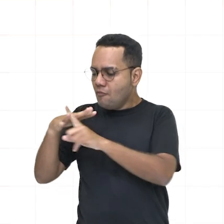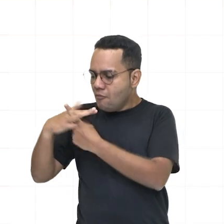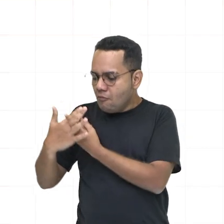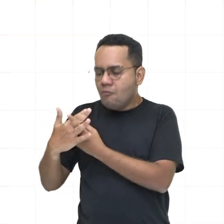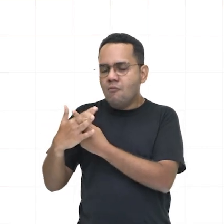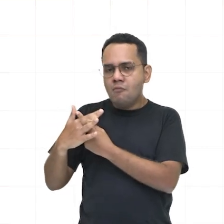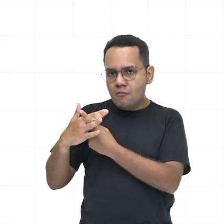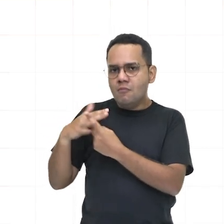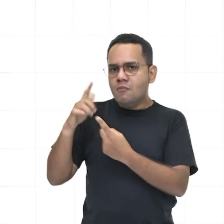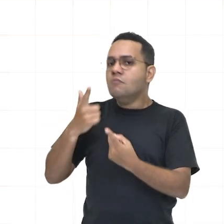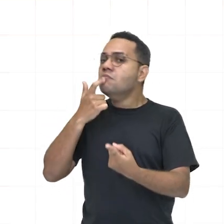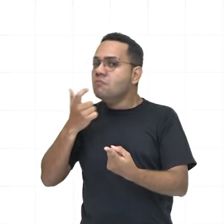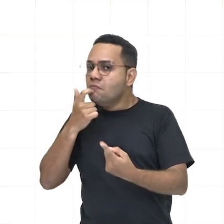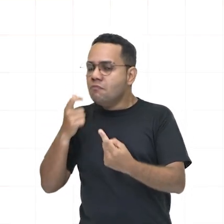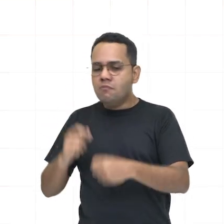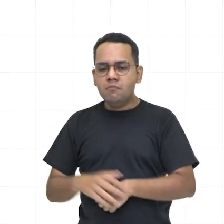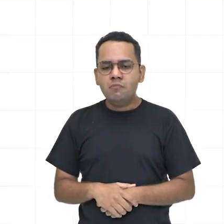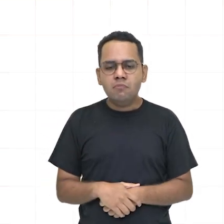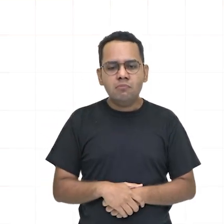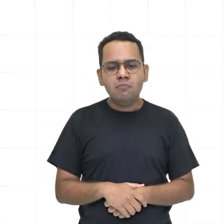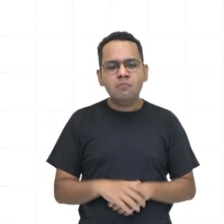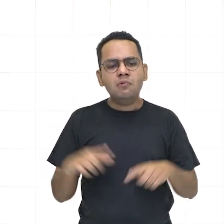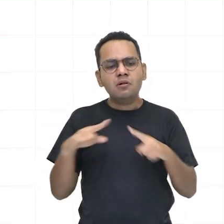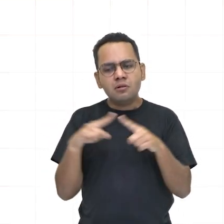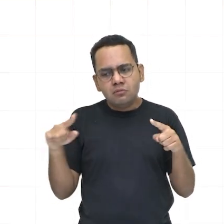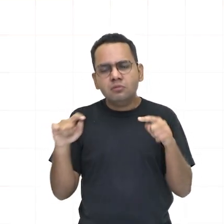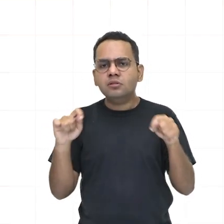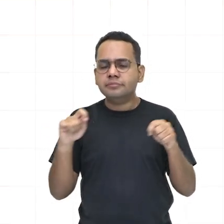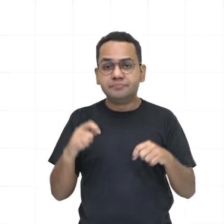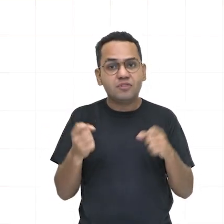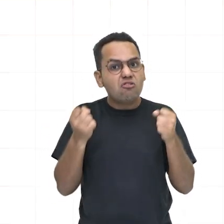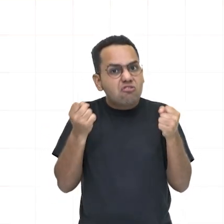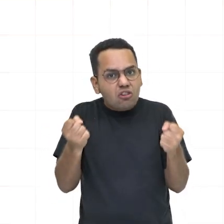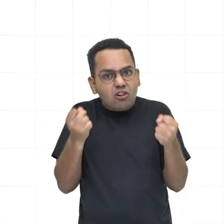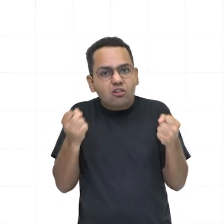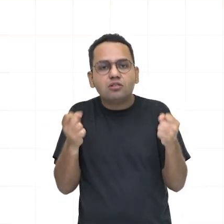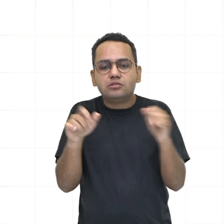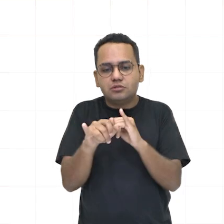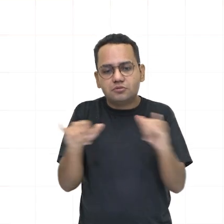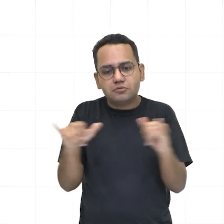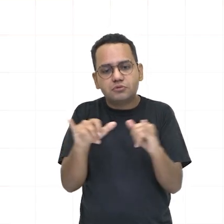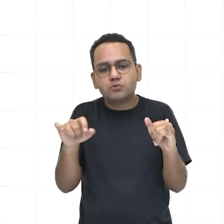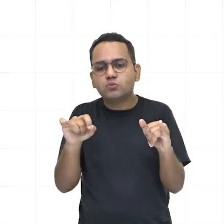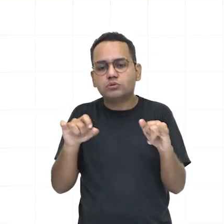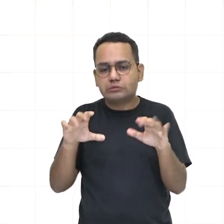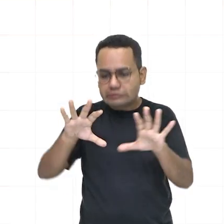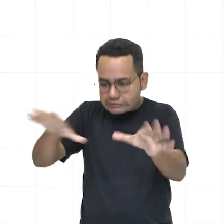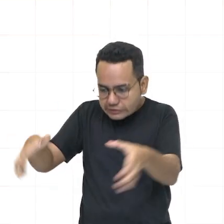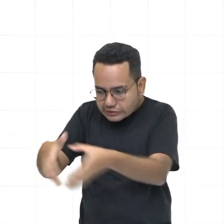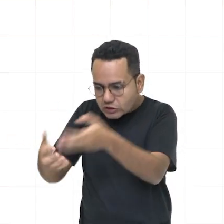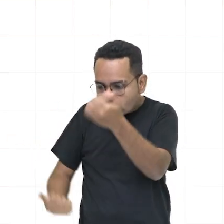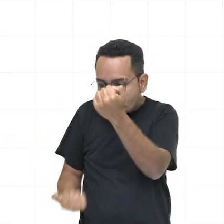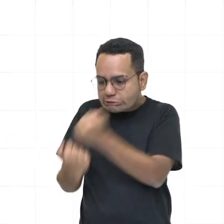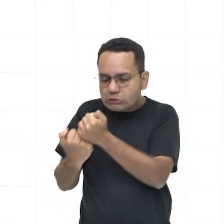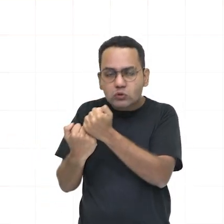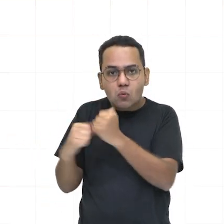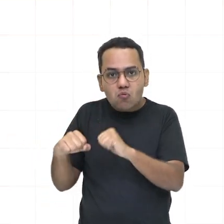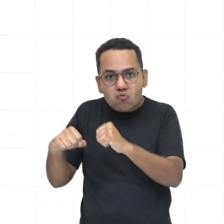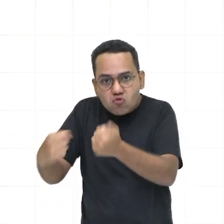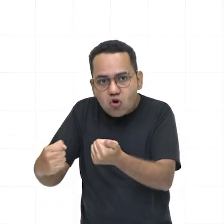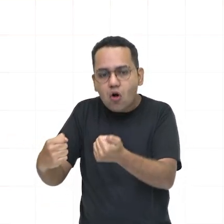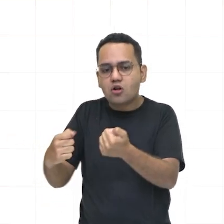vermelho, tornaram-se muito mais intensos em razão do fortalecimento da União